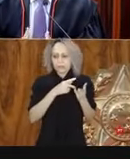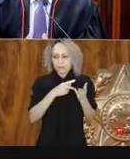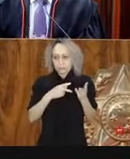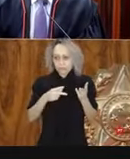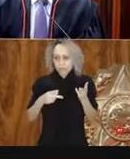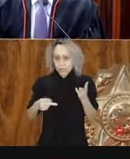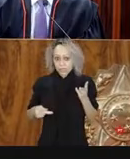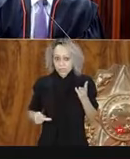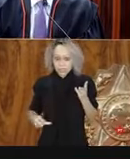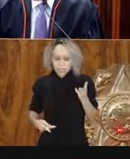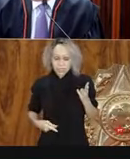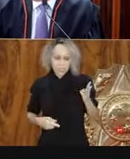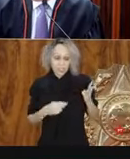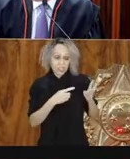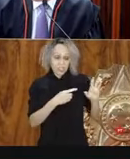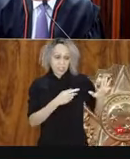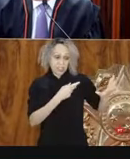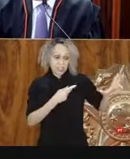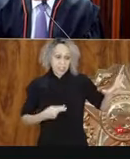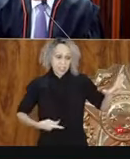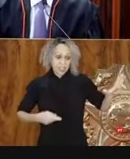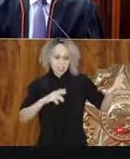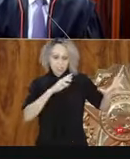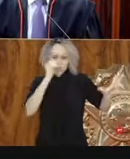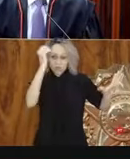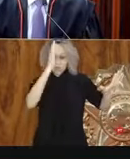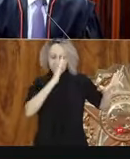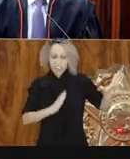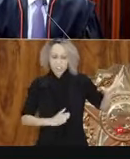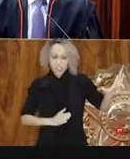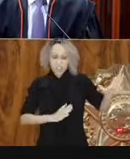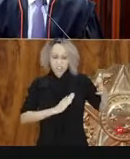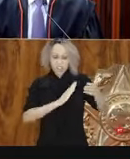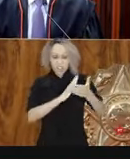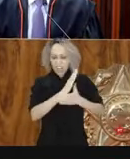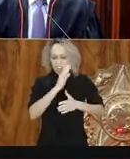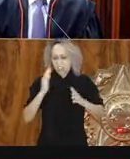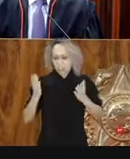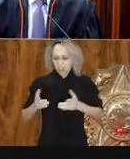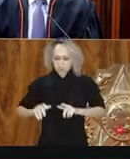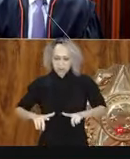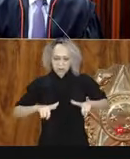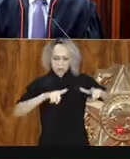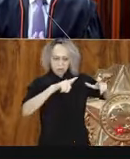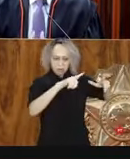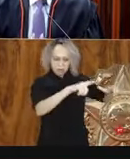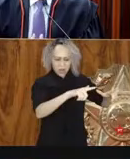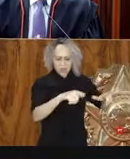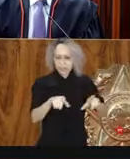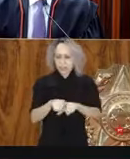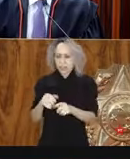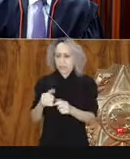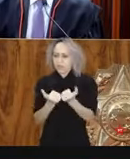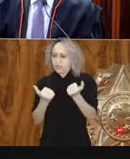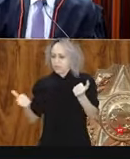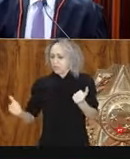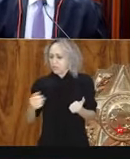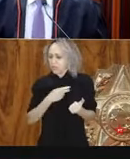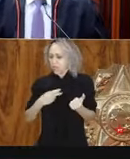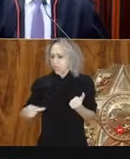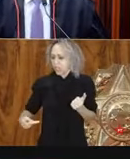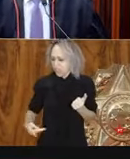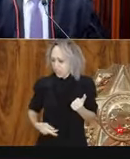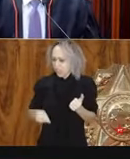e diplomado, Luiz Inácio Lula da Silva, do vice-presidente da República eleito e diplomado, Geraldo